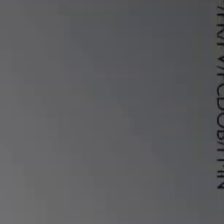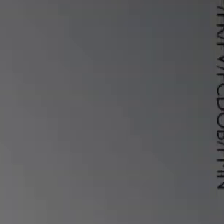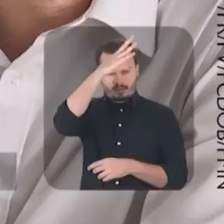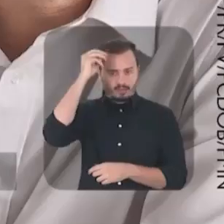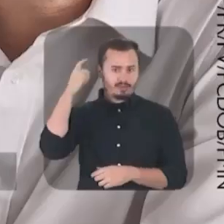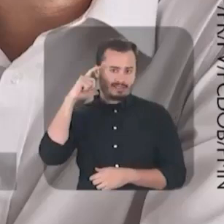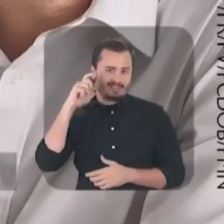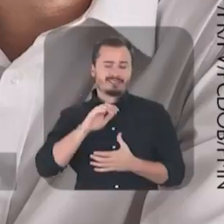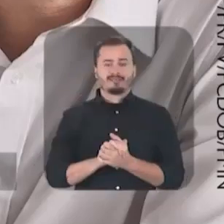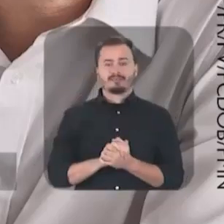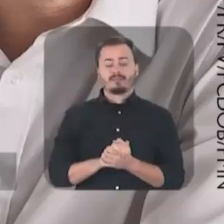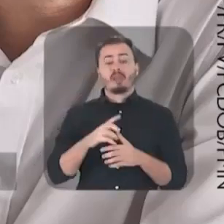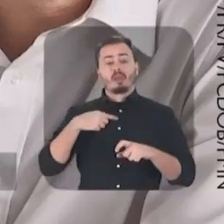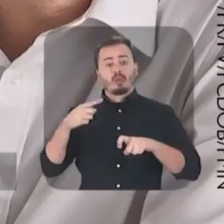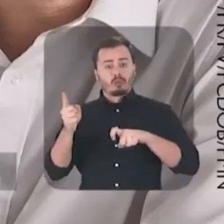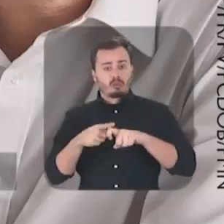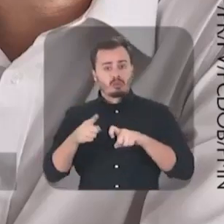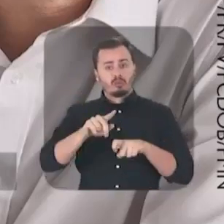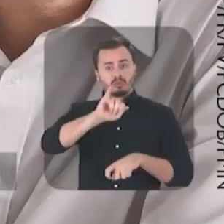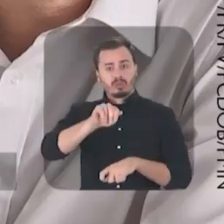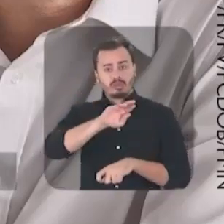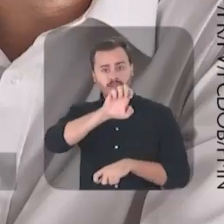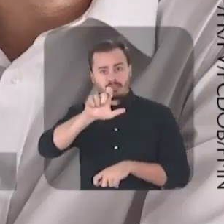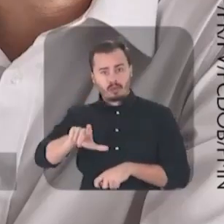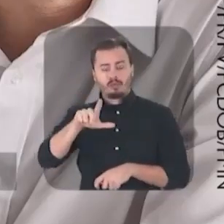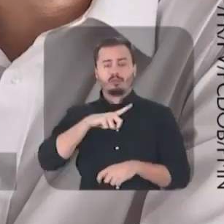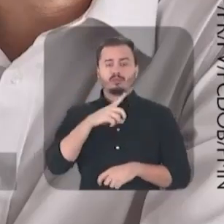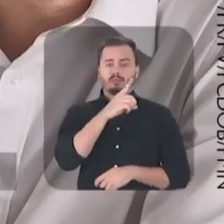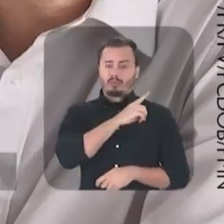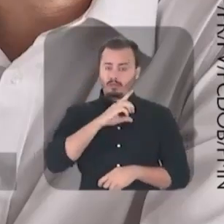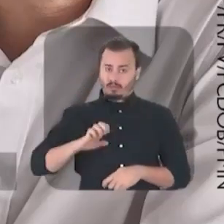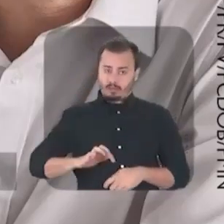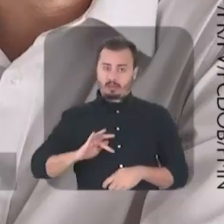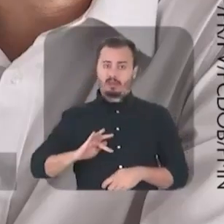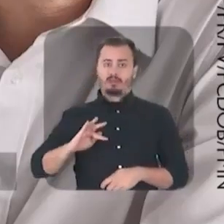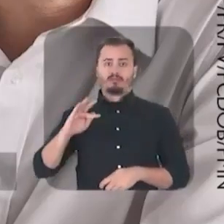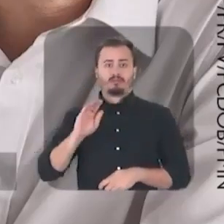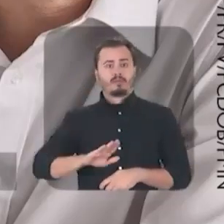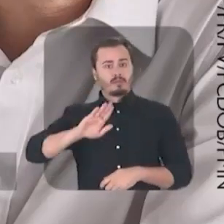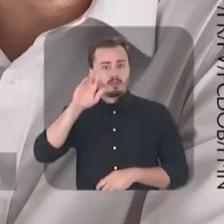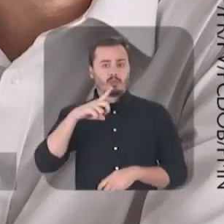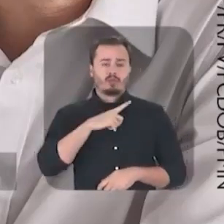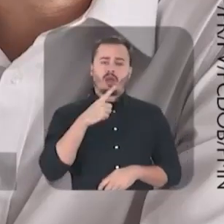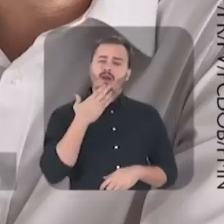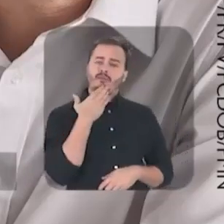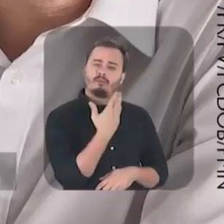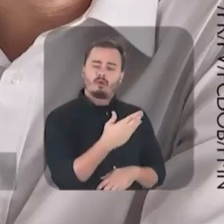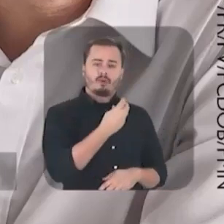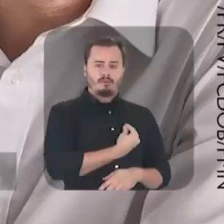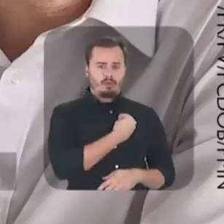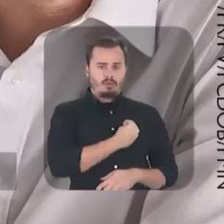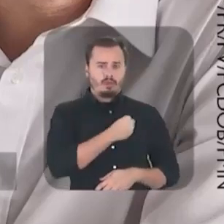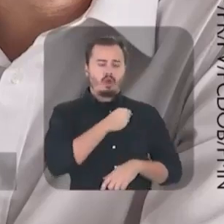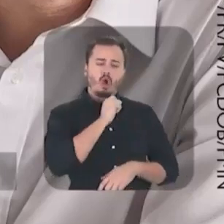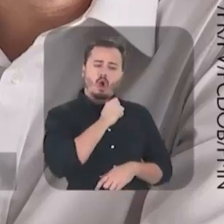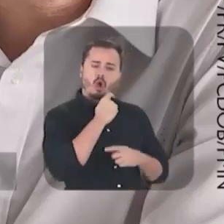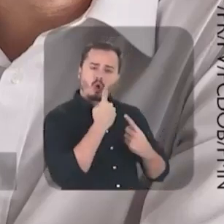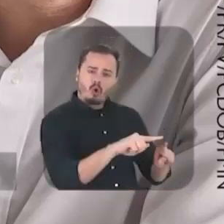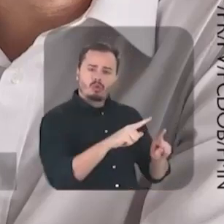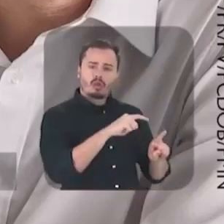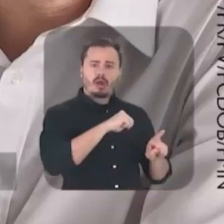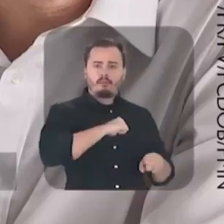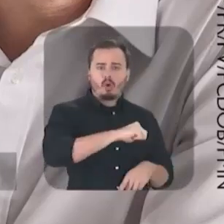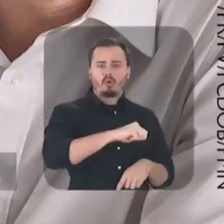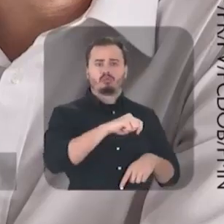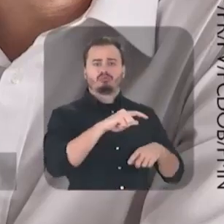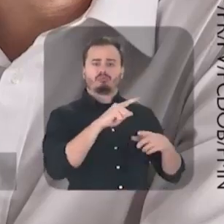Cid. A favor da vida, contra o aborto, contra a ideologia de gênero, em favor da escola sem partido e em defesa da